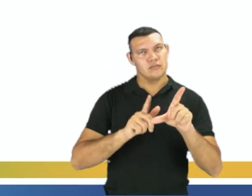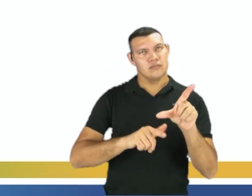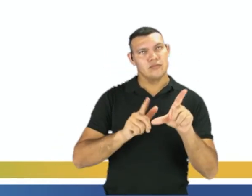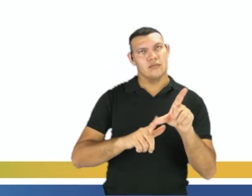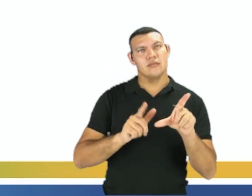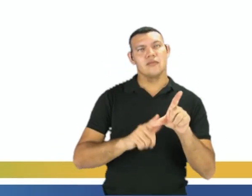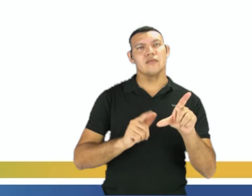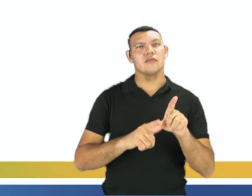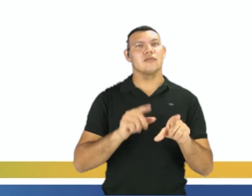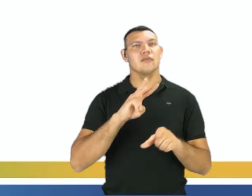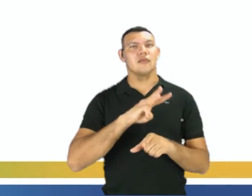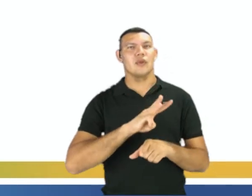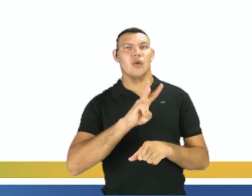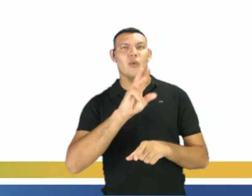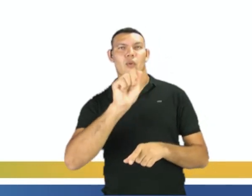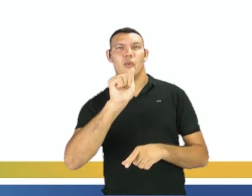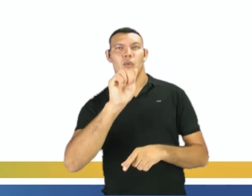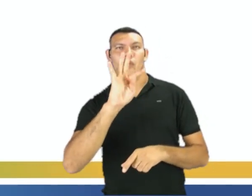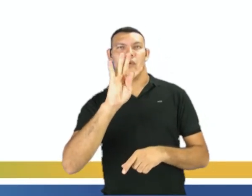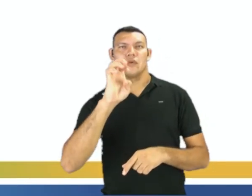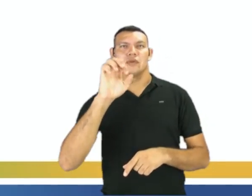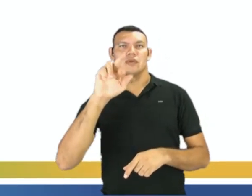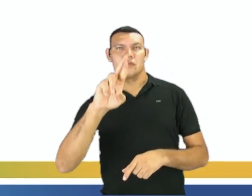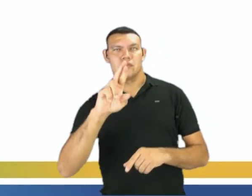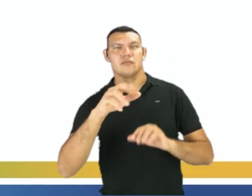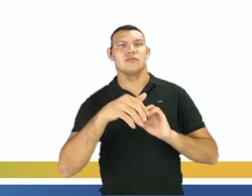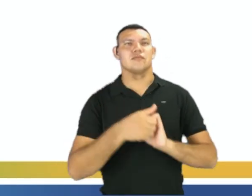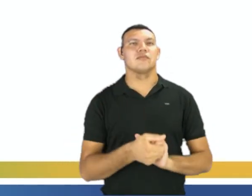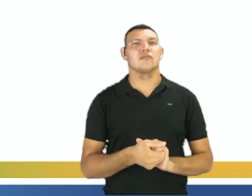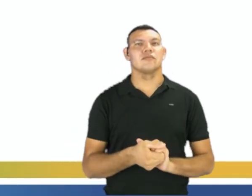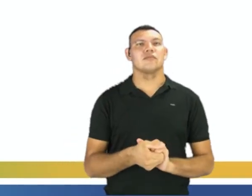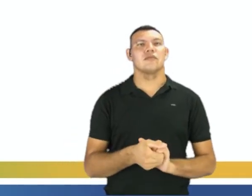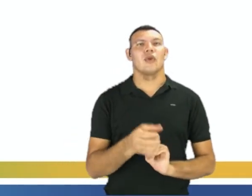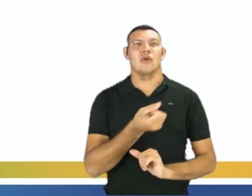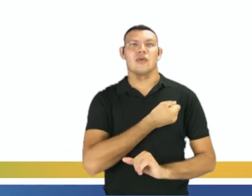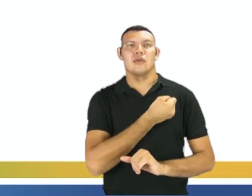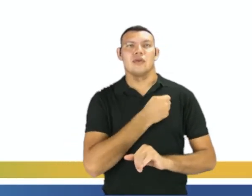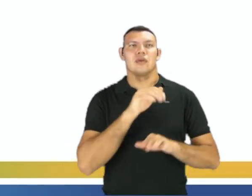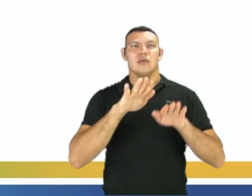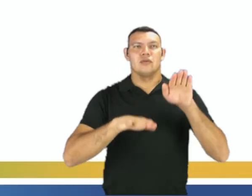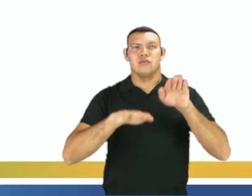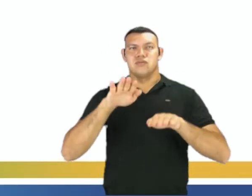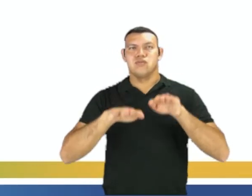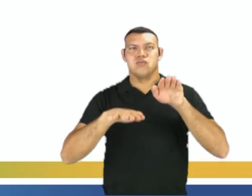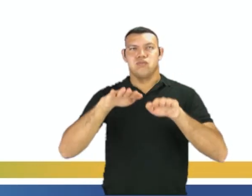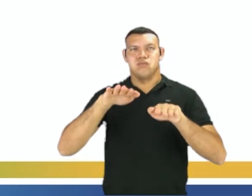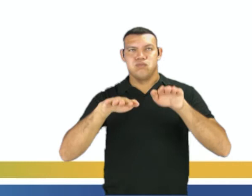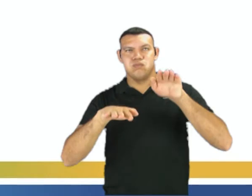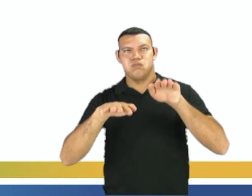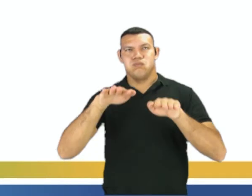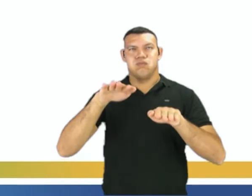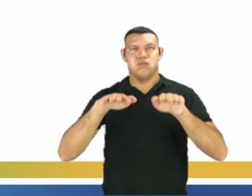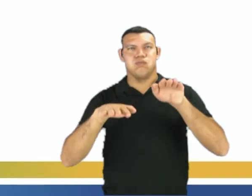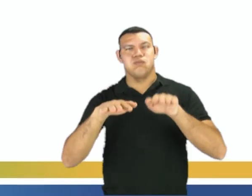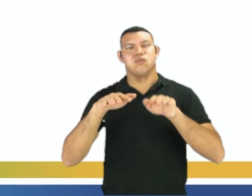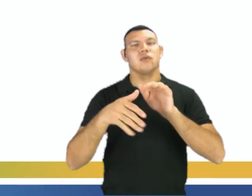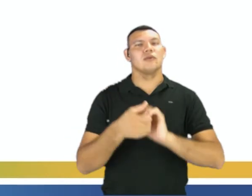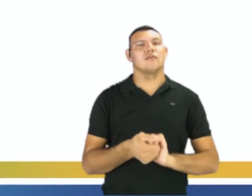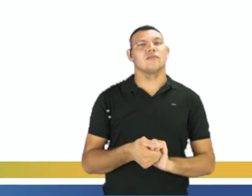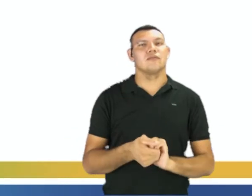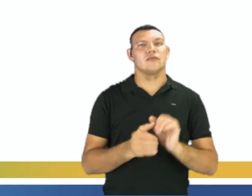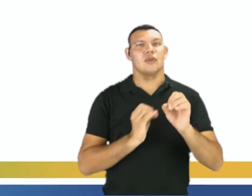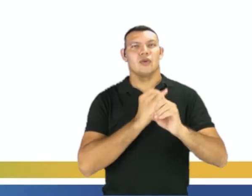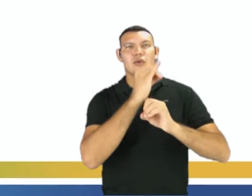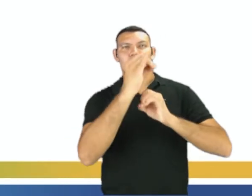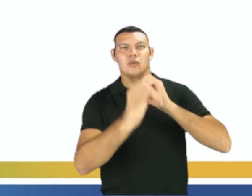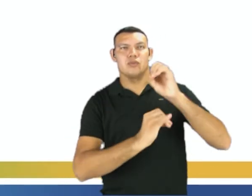água escrita em inglês e é determinado a constante e esse equilíbrio é gerado pela autoionização dessa substância. Então